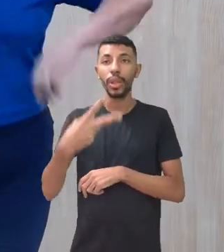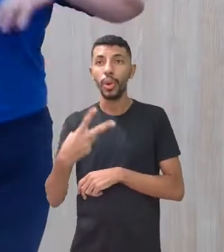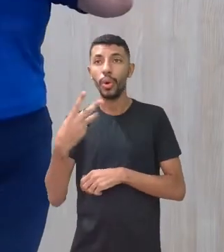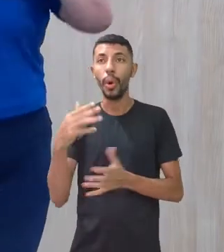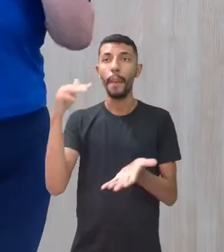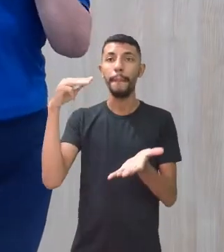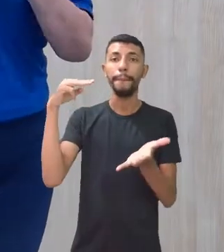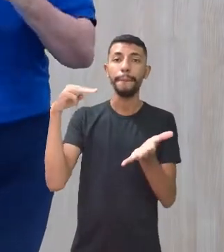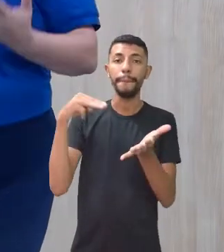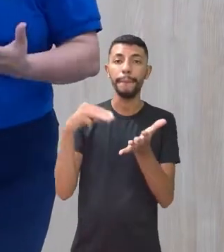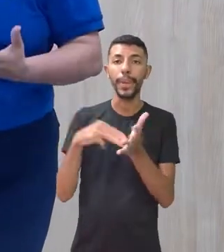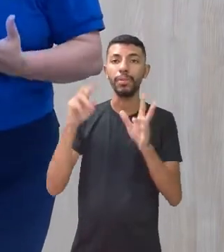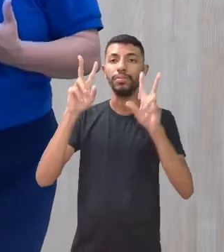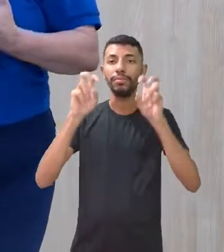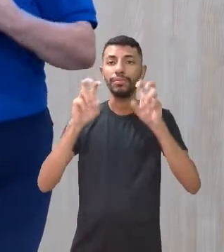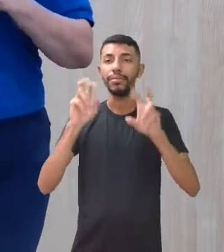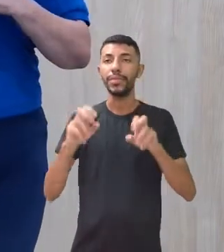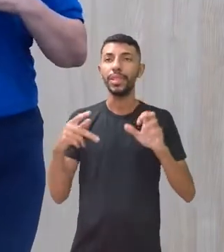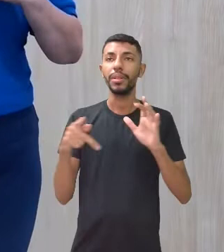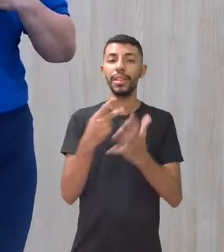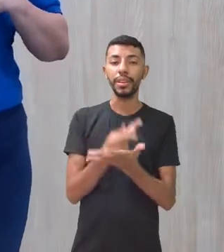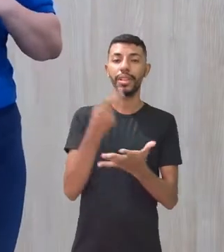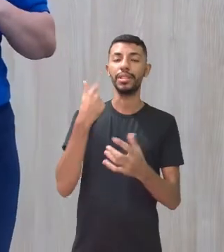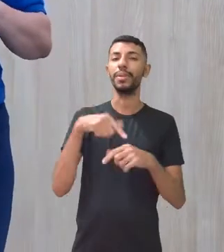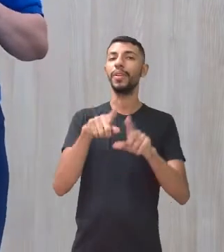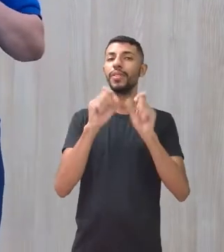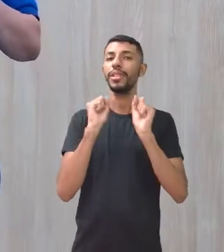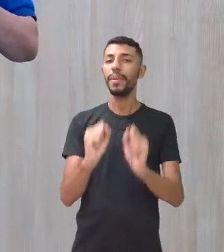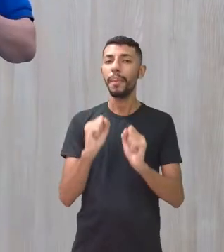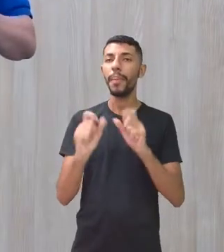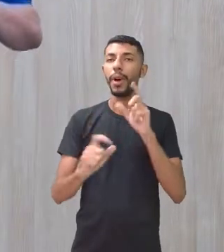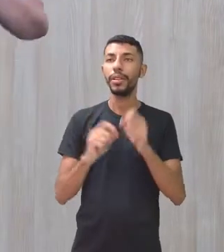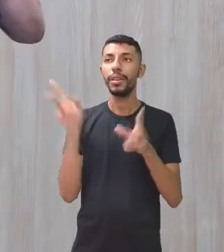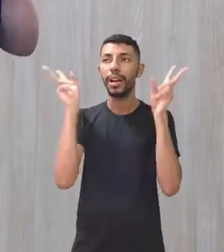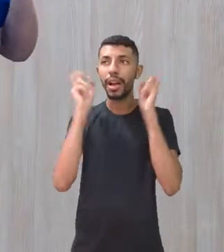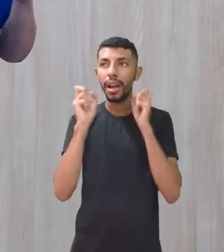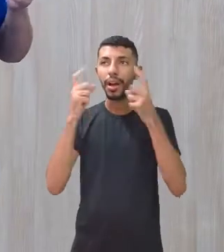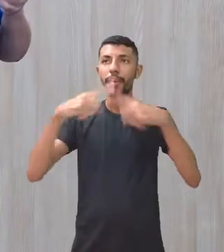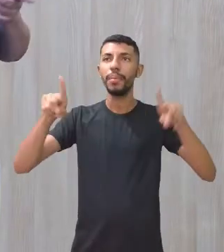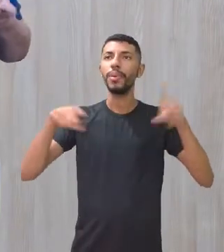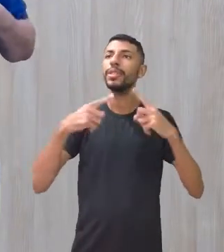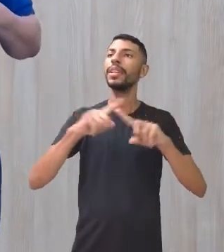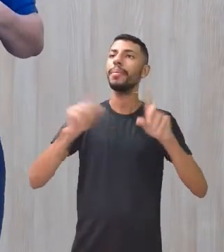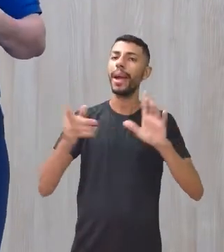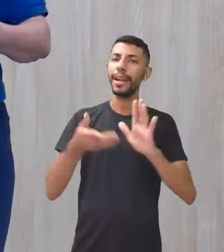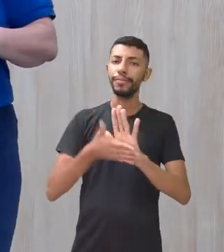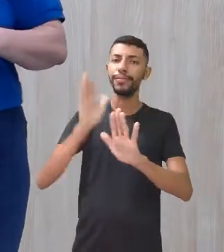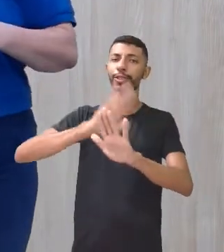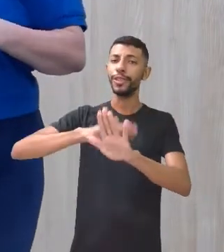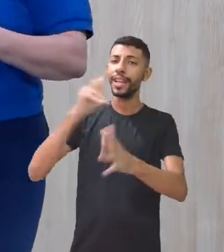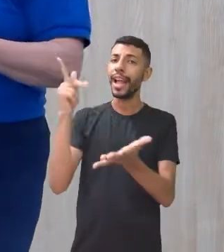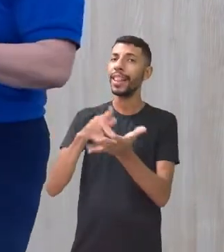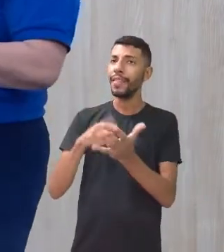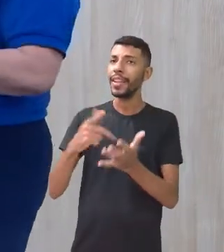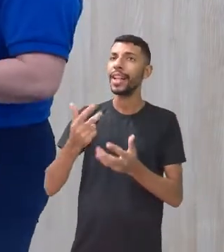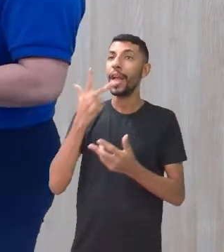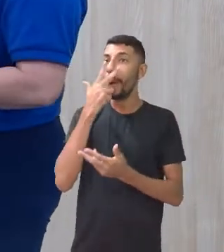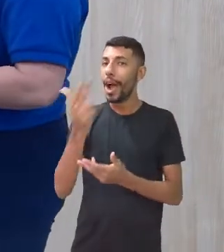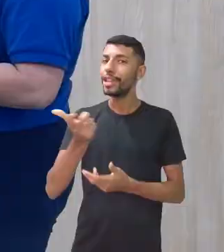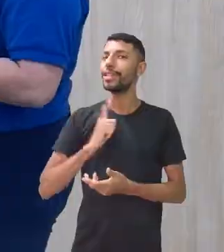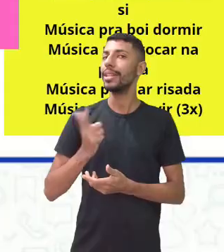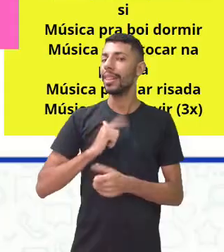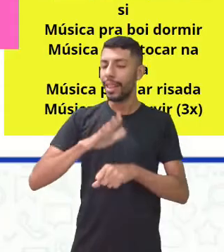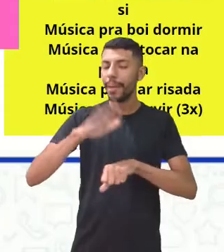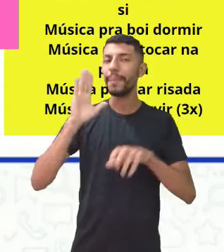razões ou situações em que você pode ouvir música. Mas, olha, eu acho que teria mais, viu? Nossa, muito mais. Se ele quisesse escrever